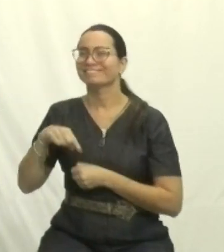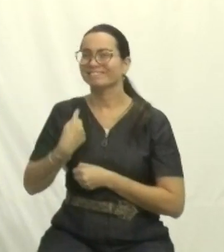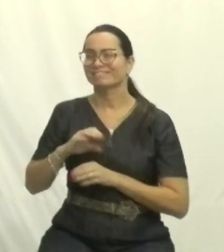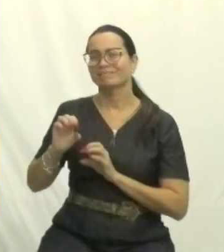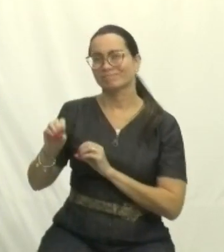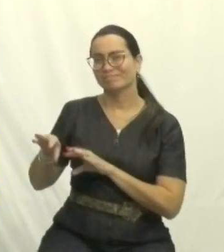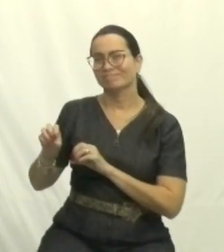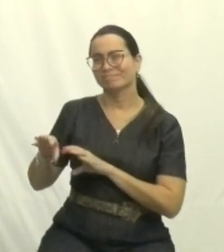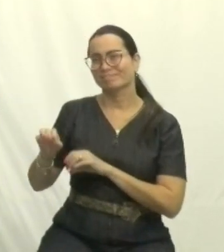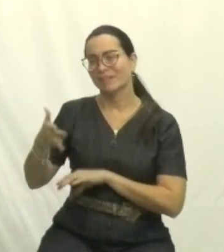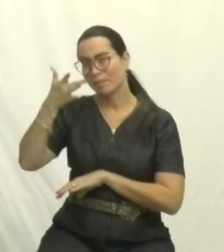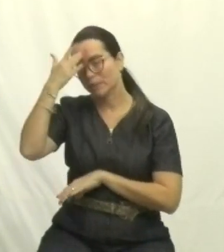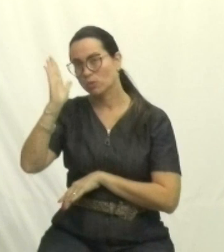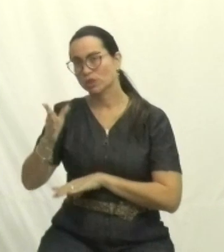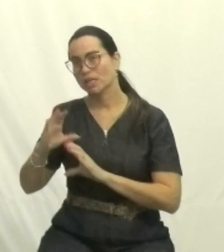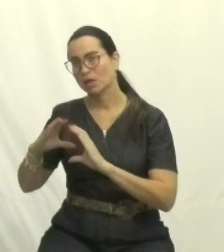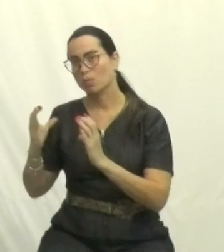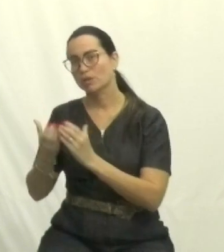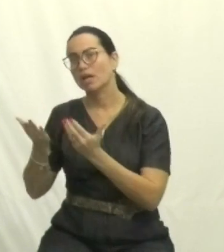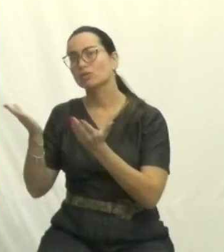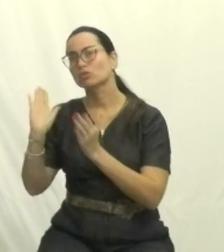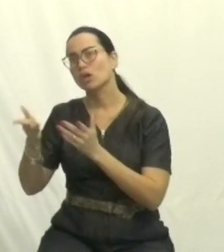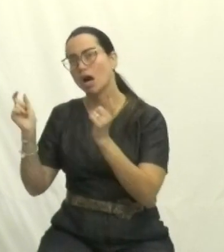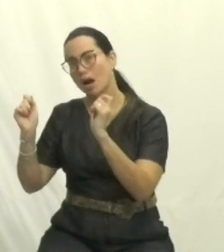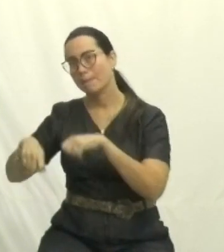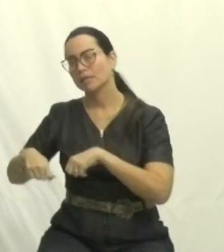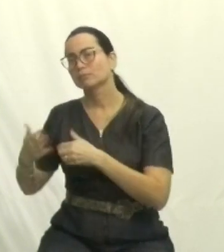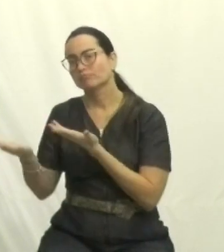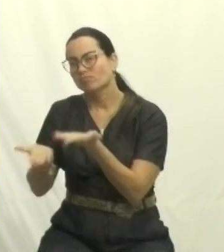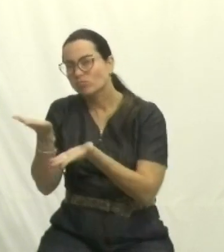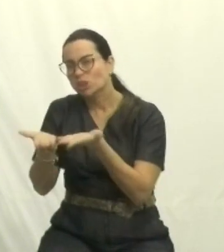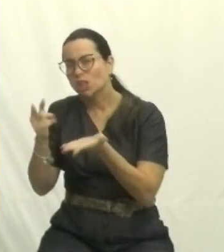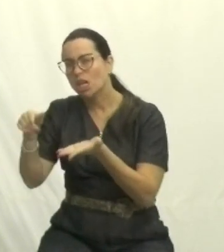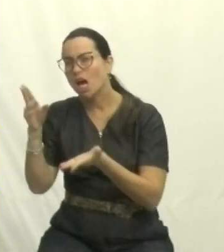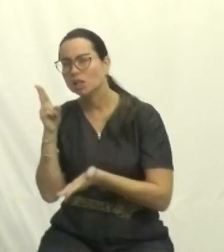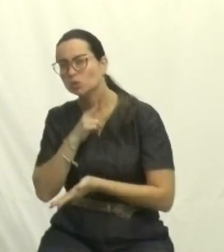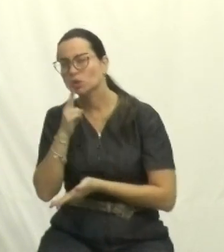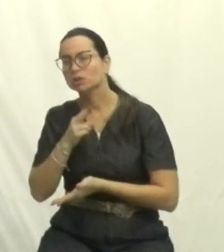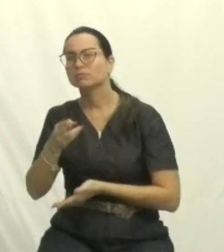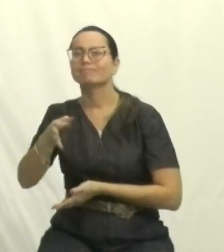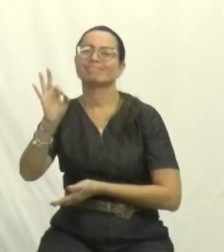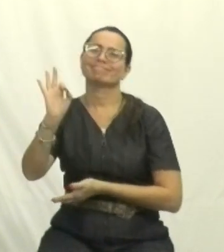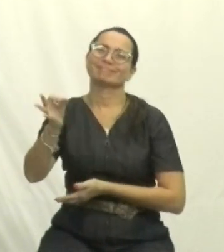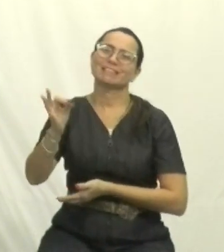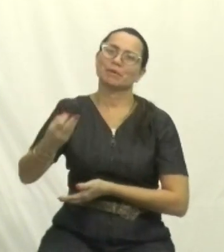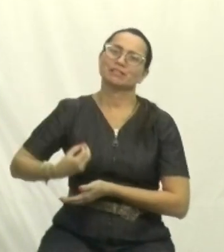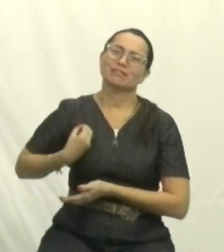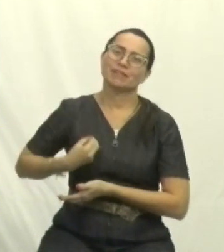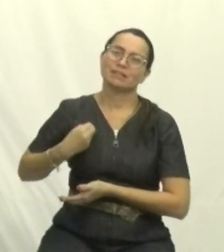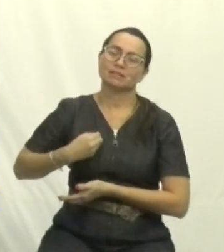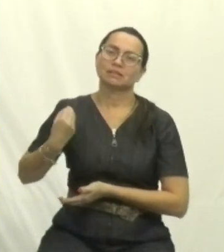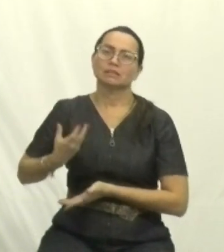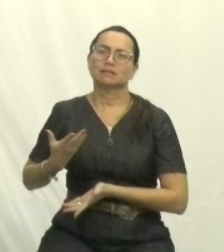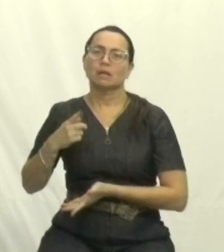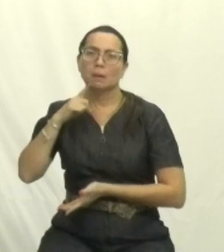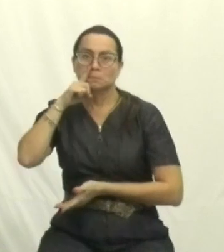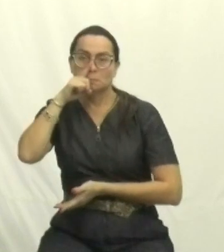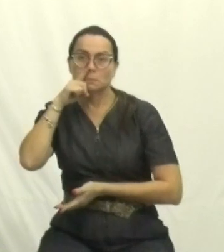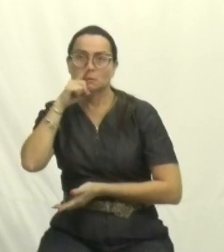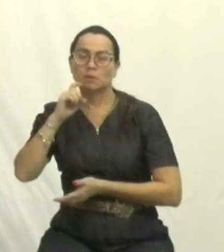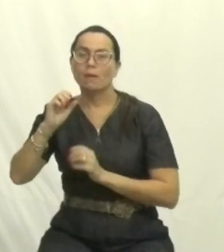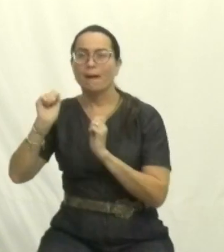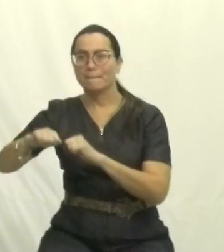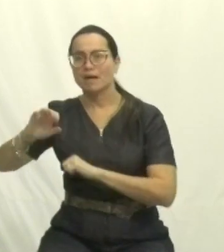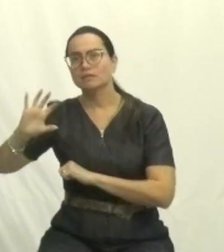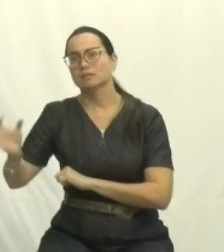que já é capacitada para iniciar o atendimento, com certeza pode salvar a vida da pessoa até que a nossa ambulância